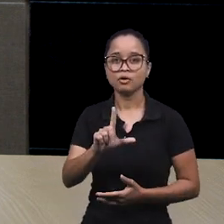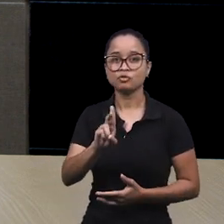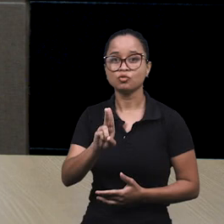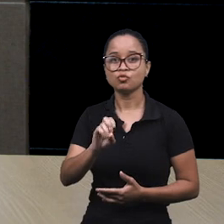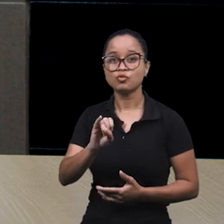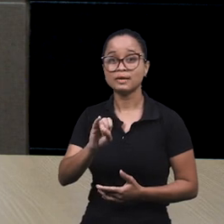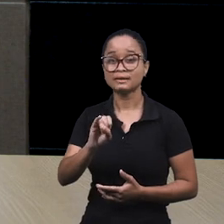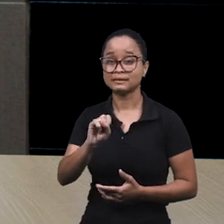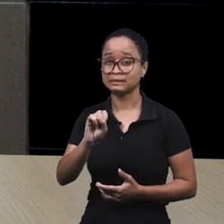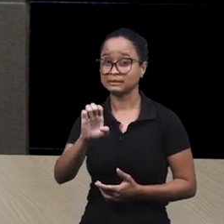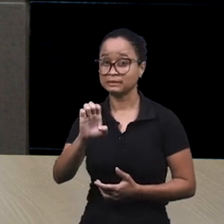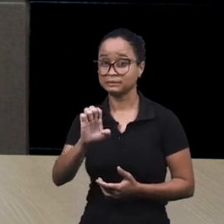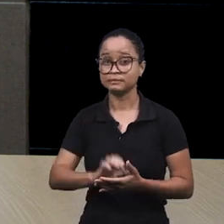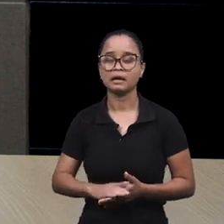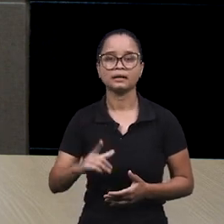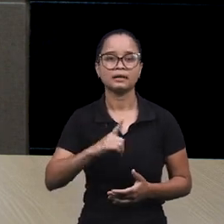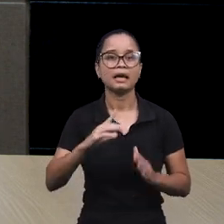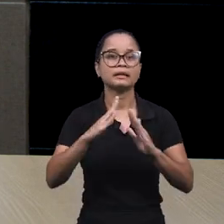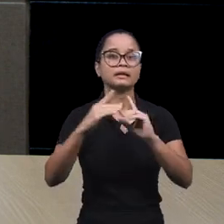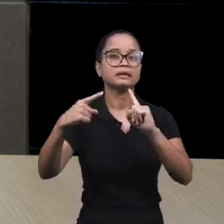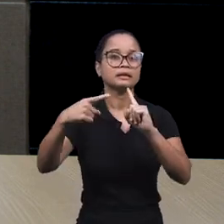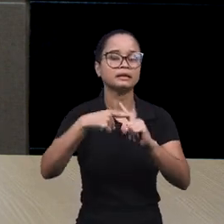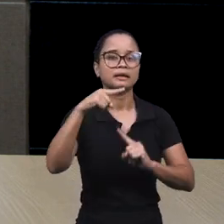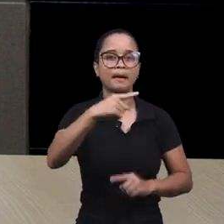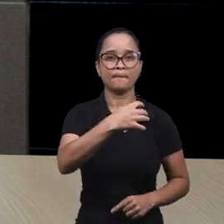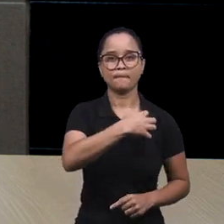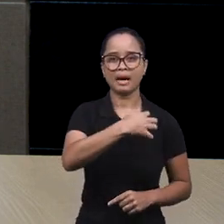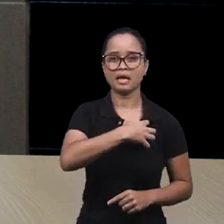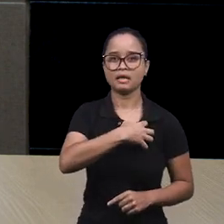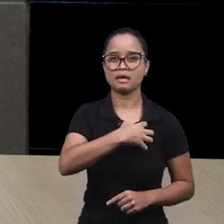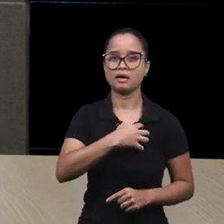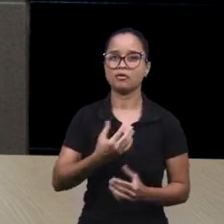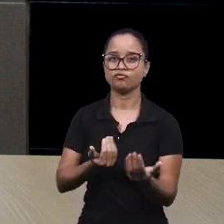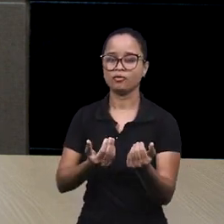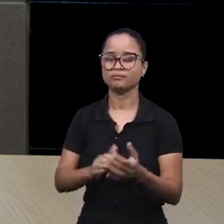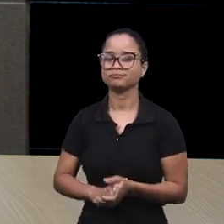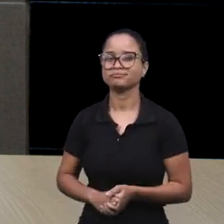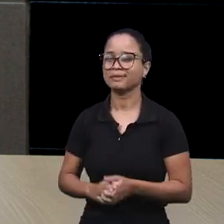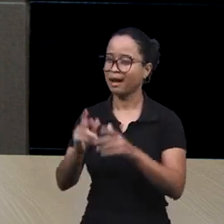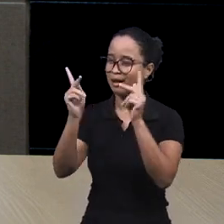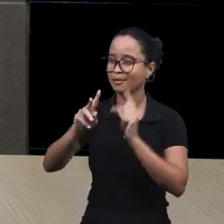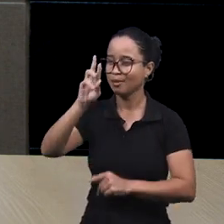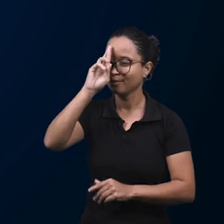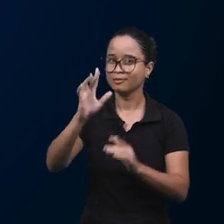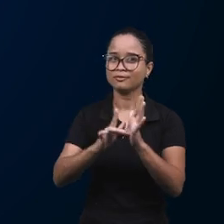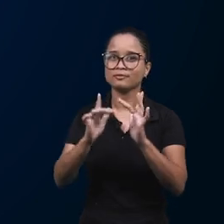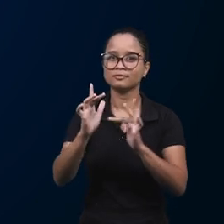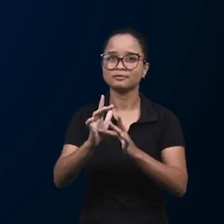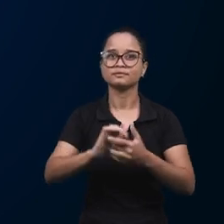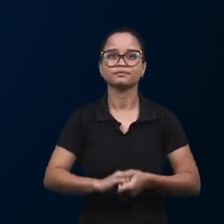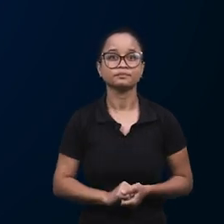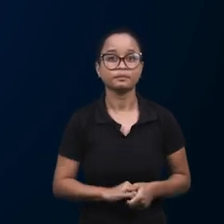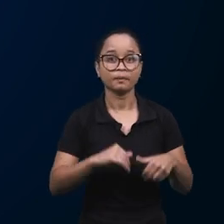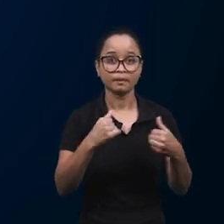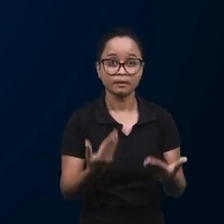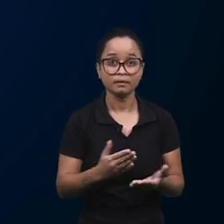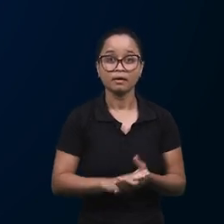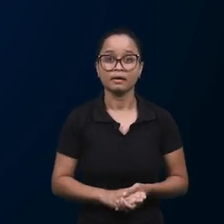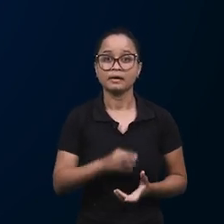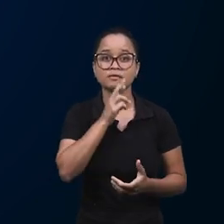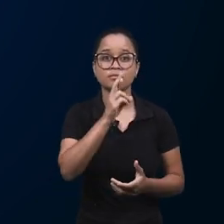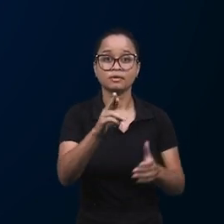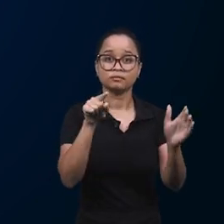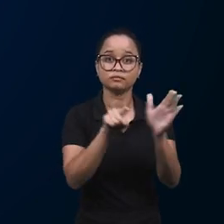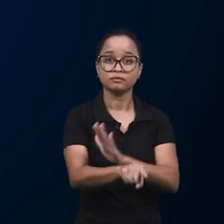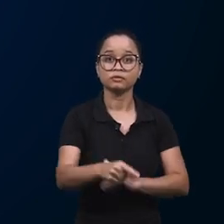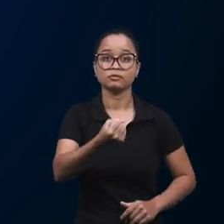de jovens da nossa igreja em Porto Seguro, na Bahia. Luíse, a paz do Senhor Jesus. Em resposta da pergunta de